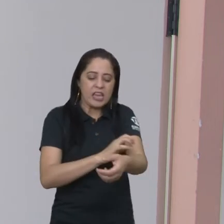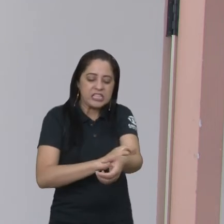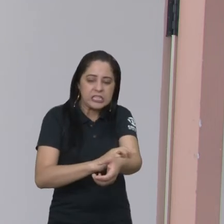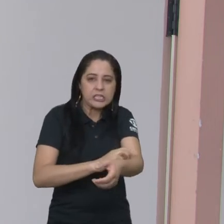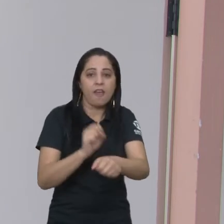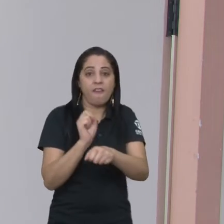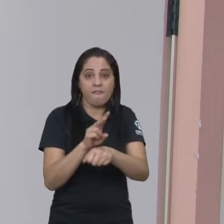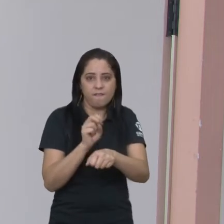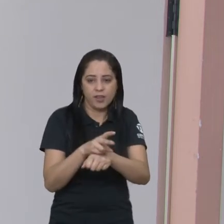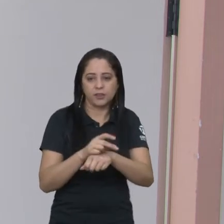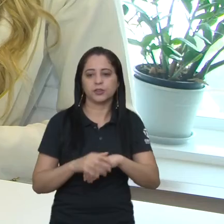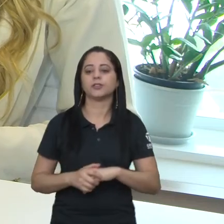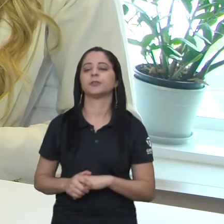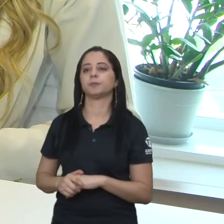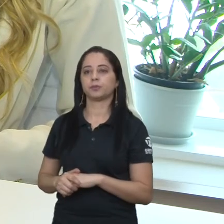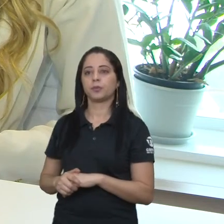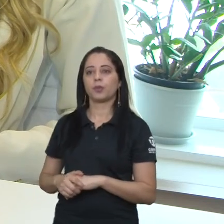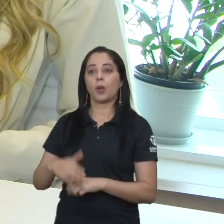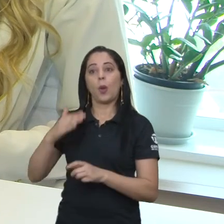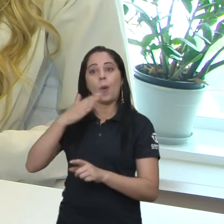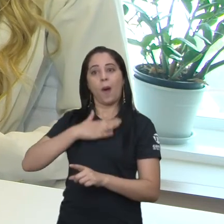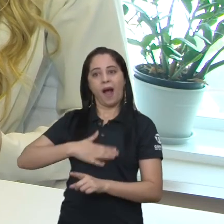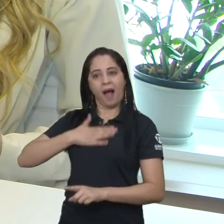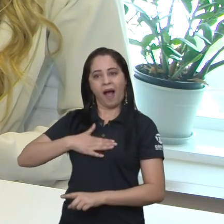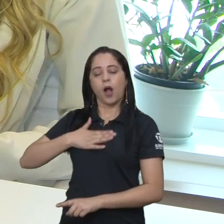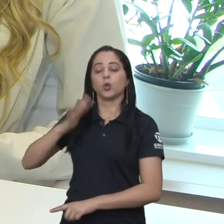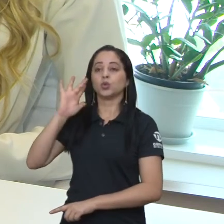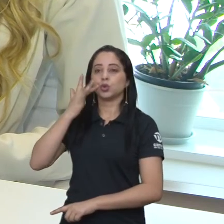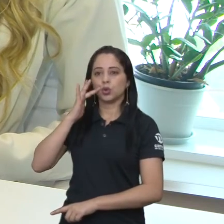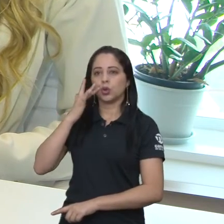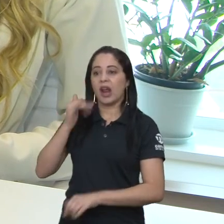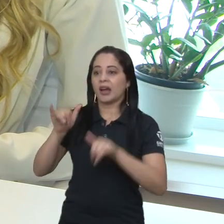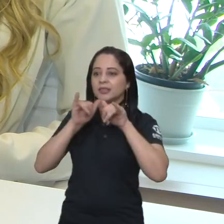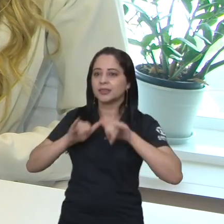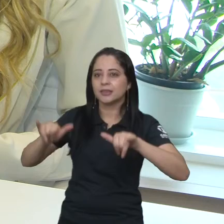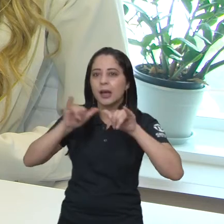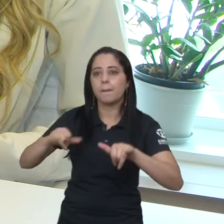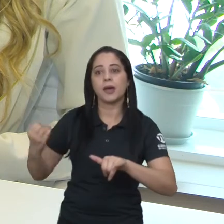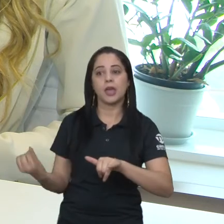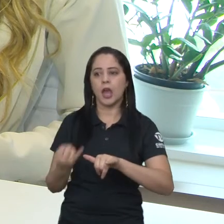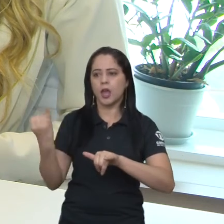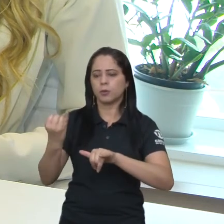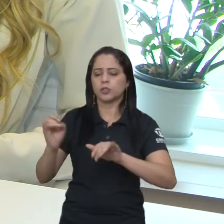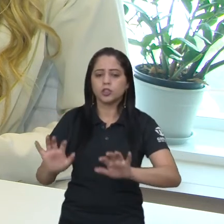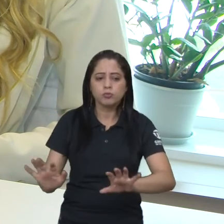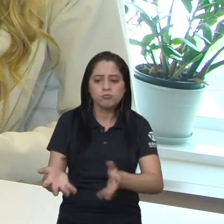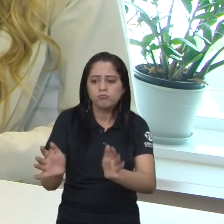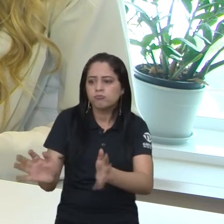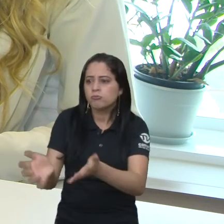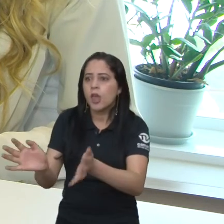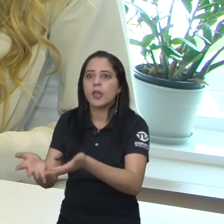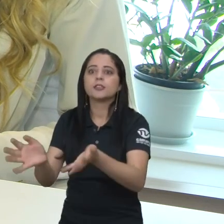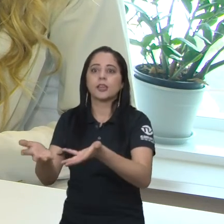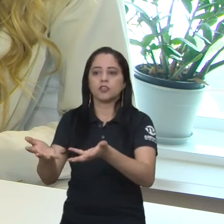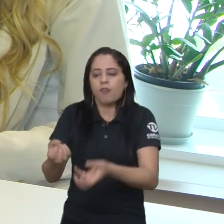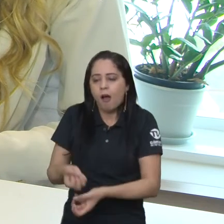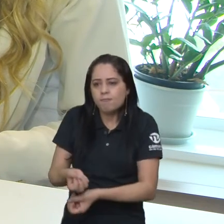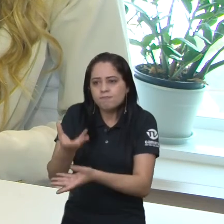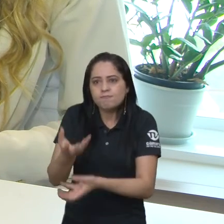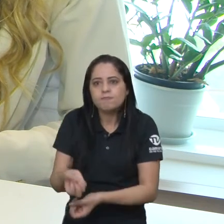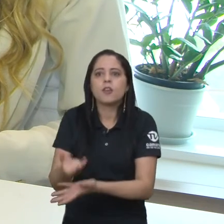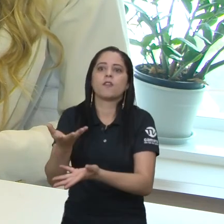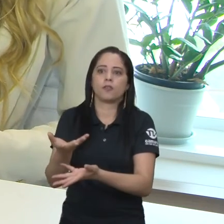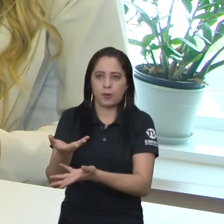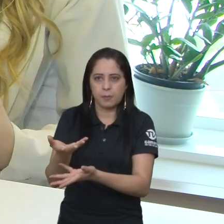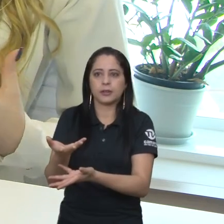infecções e alergias. O Agosto Dourado é uma campanha muito importante para estimular o aleitamento materno, porque ainda existe muita